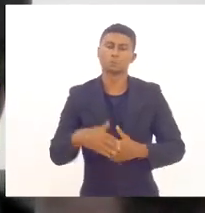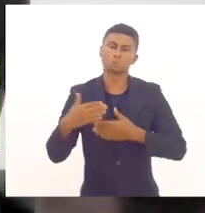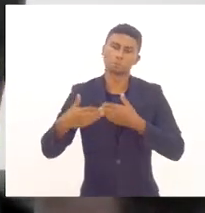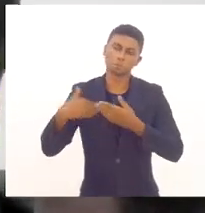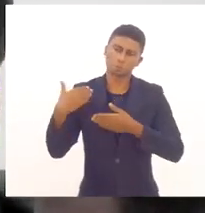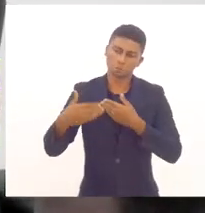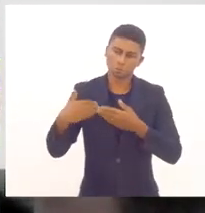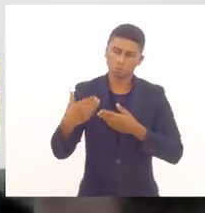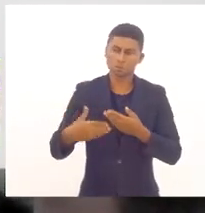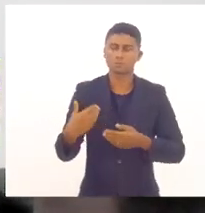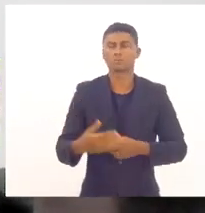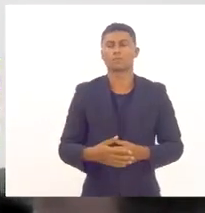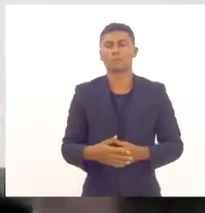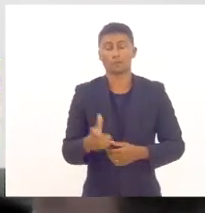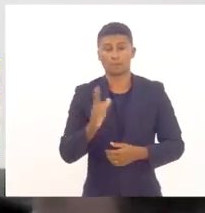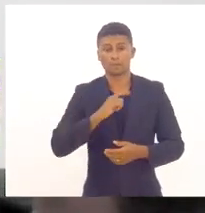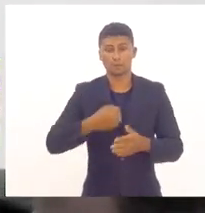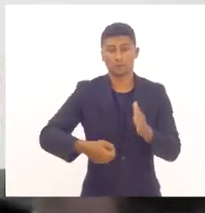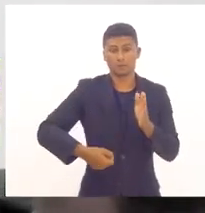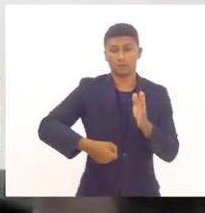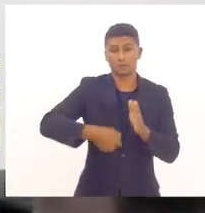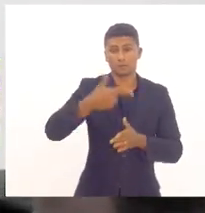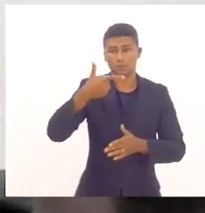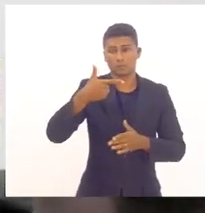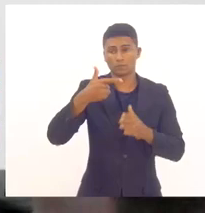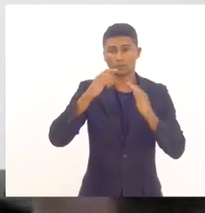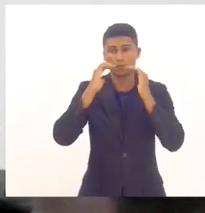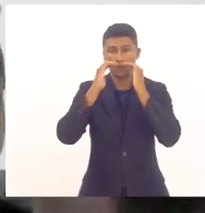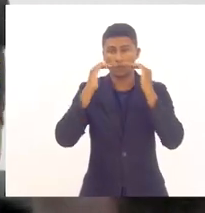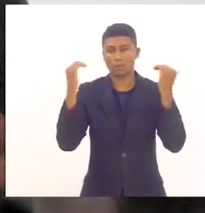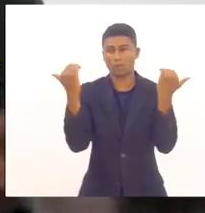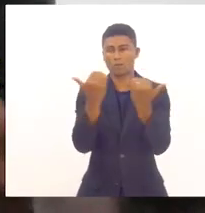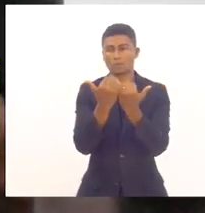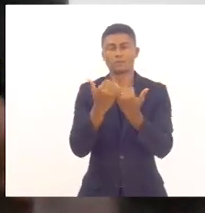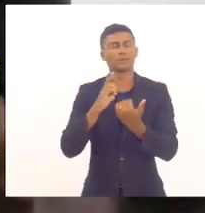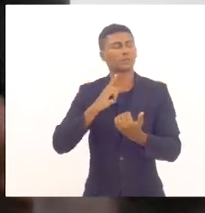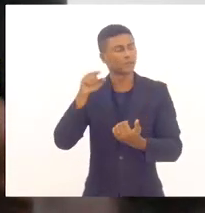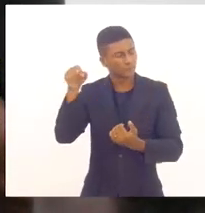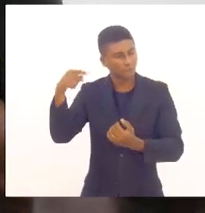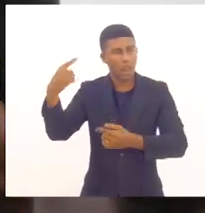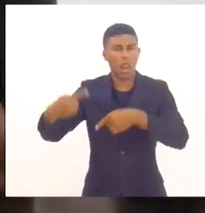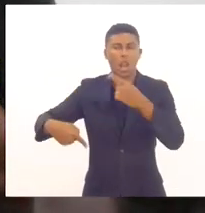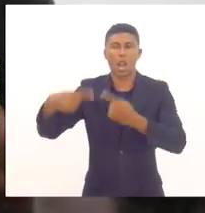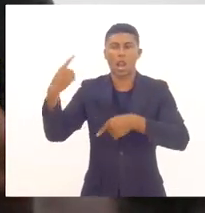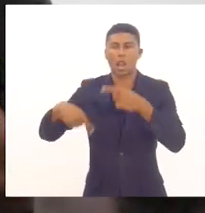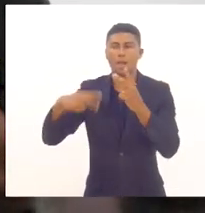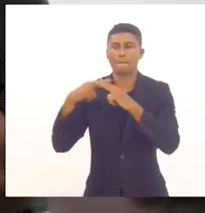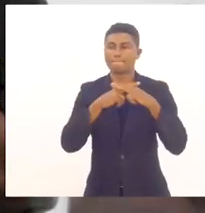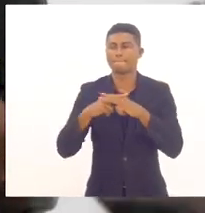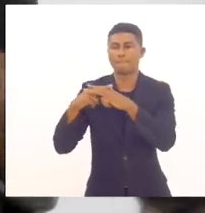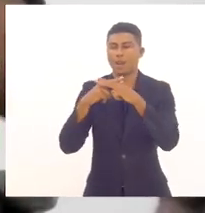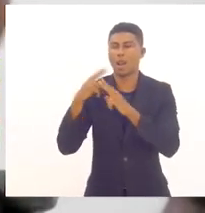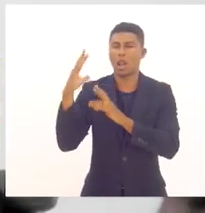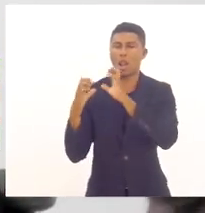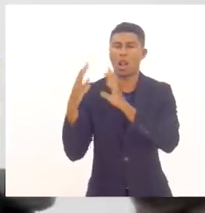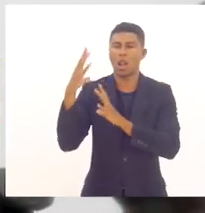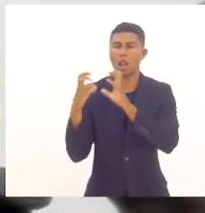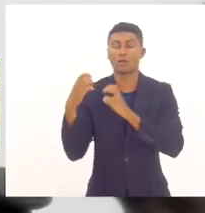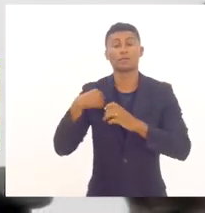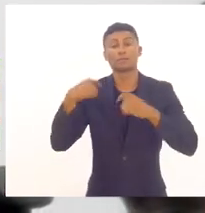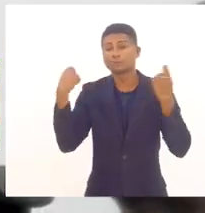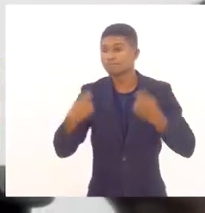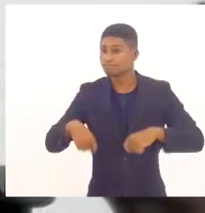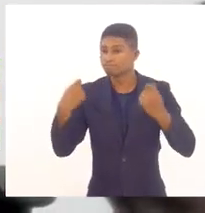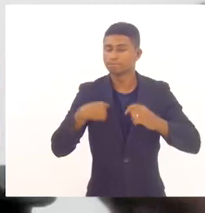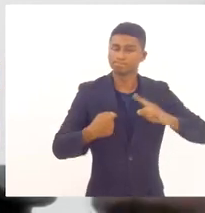Posteriormente, teve um segundo congresso. E fizeram briga e eu tive que tomar a frente. Contra Paulão, e